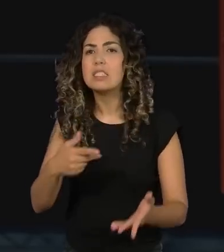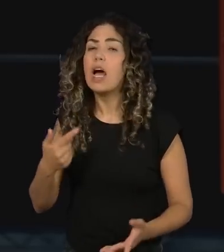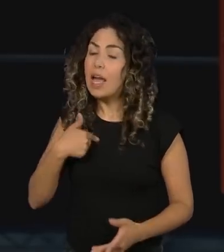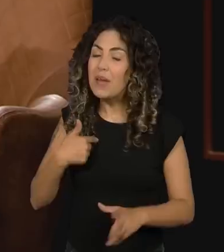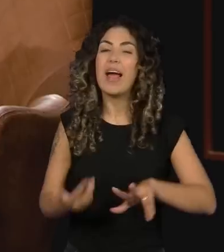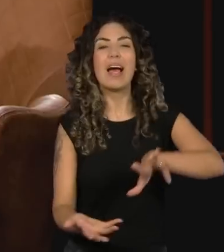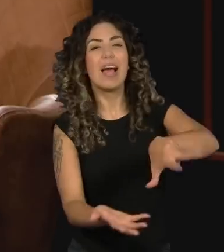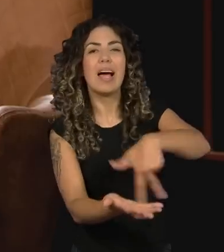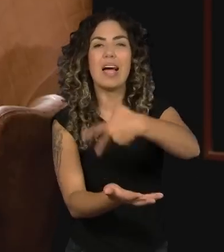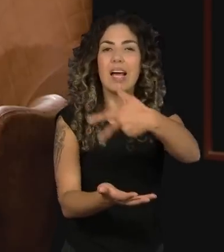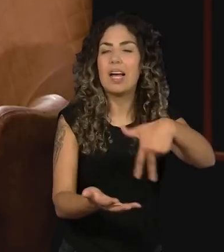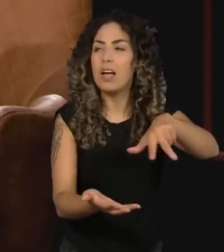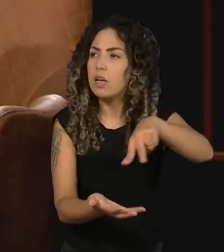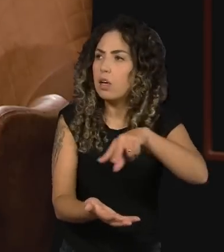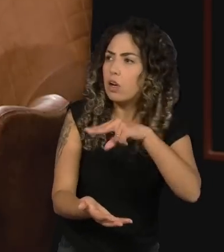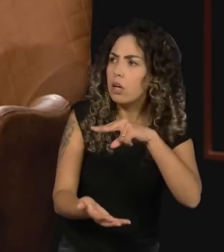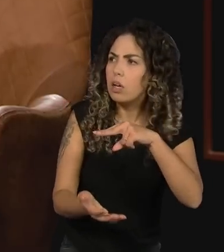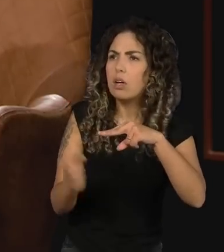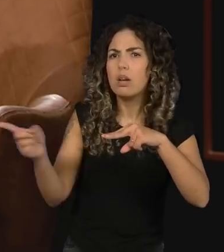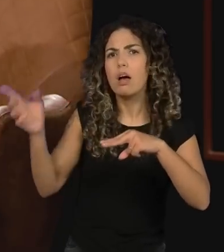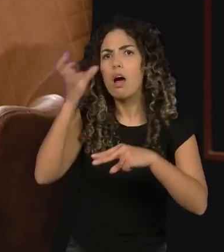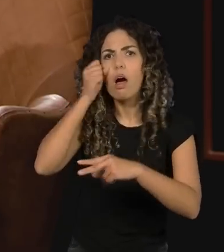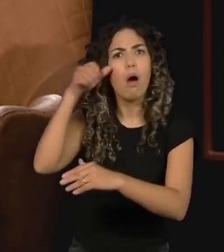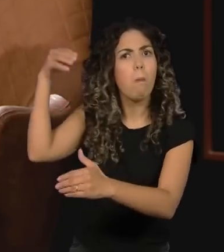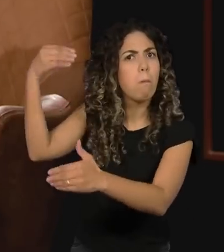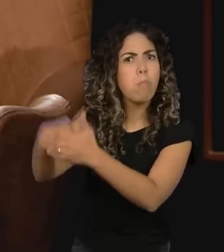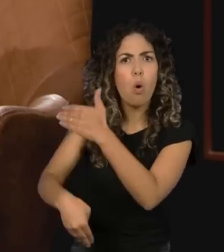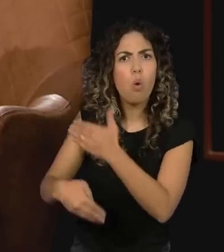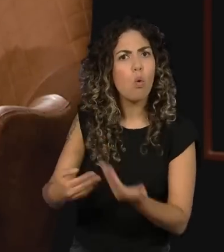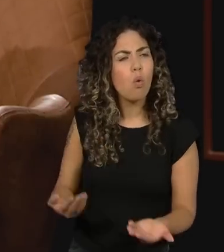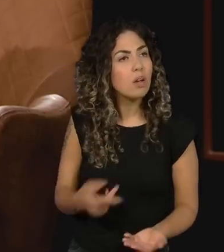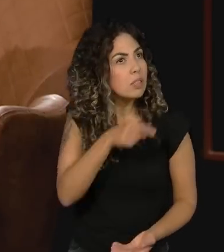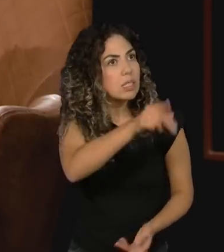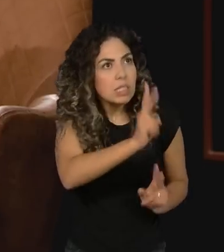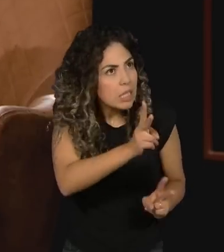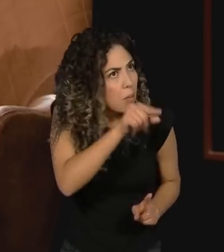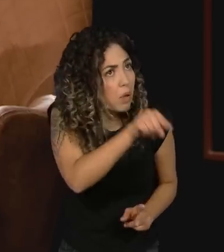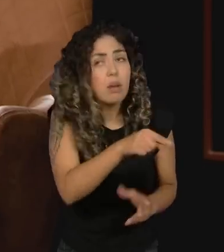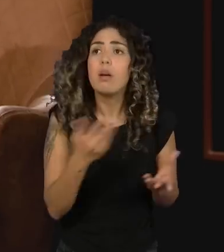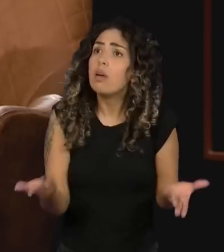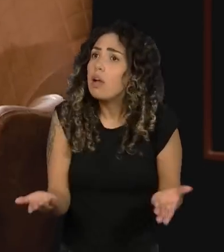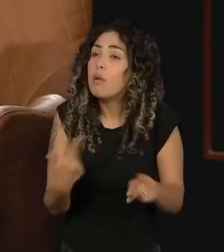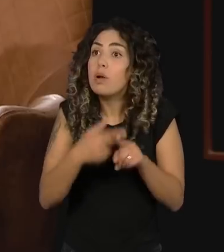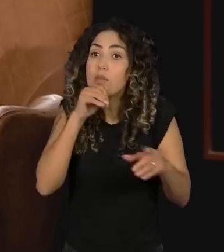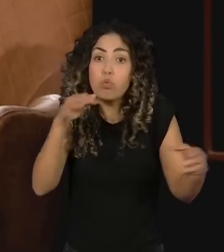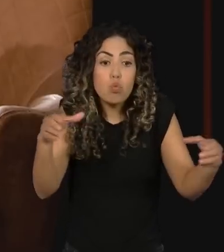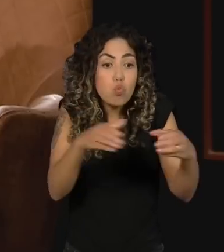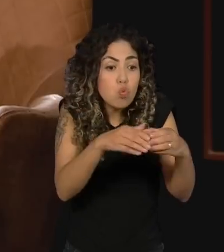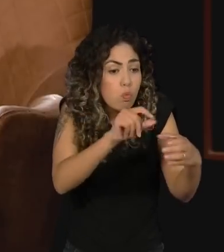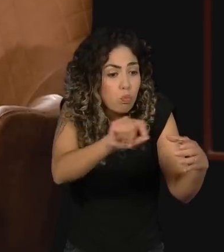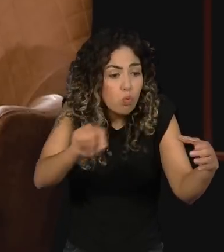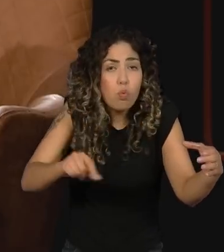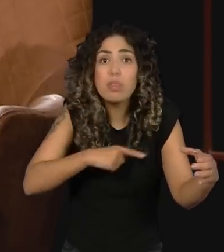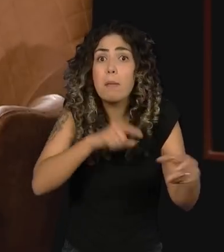Só comigo. Nós éramos um grupo de quase 30 pessoas. Ele só dormia